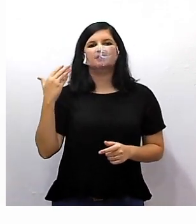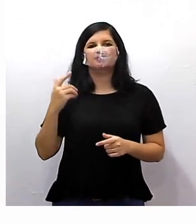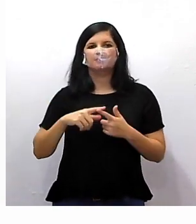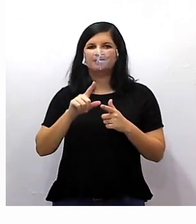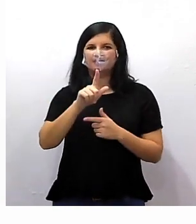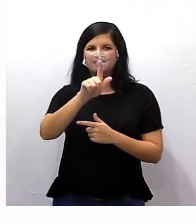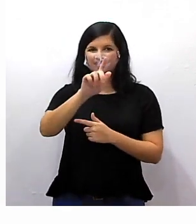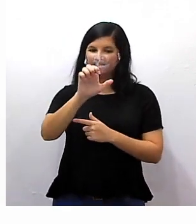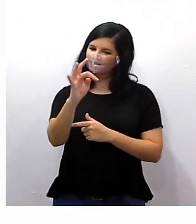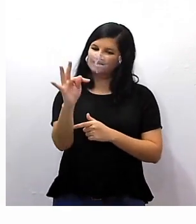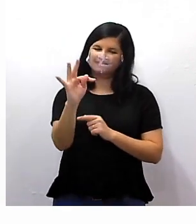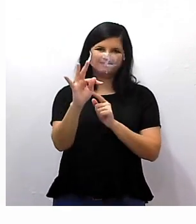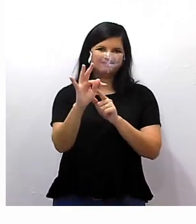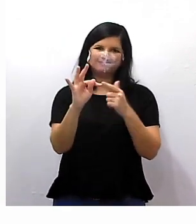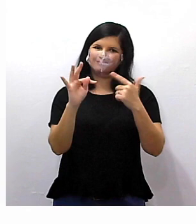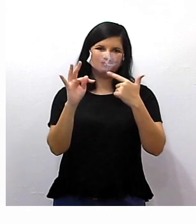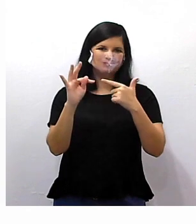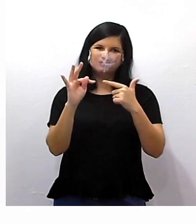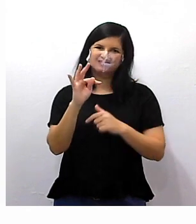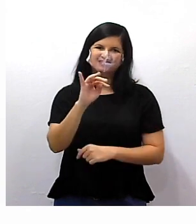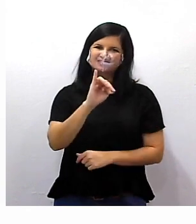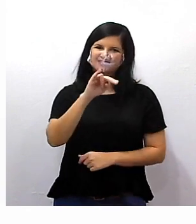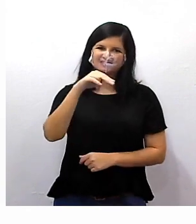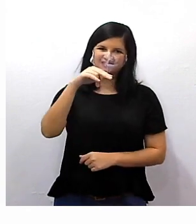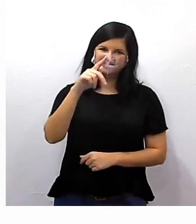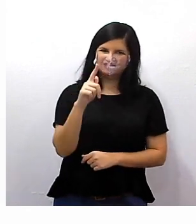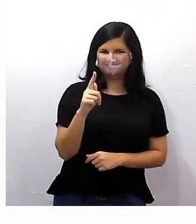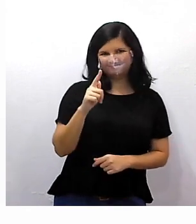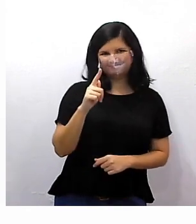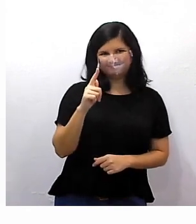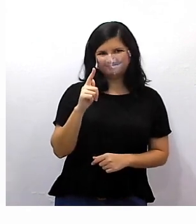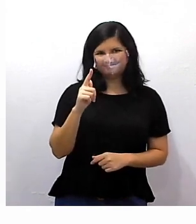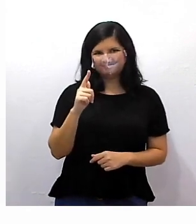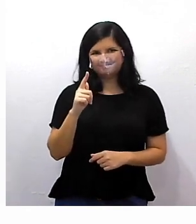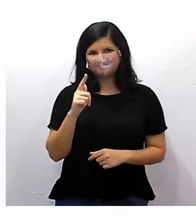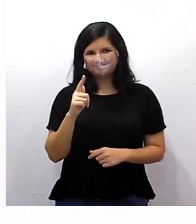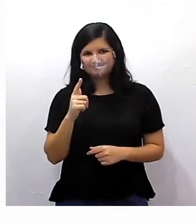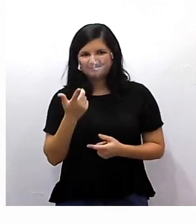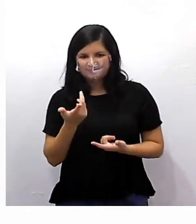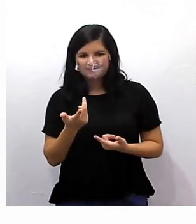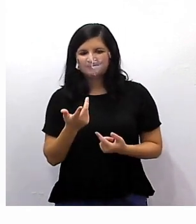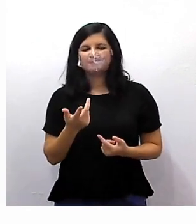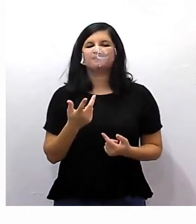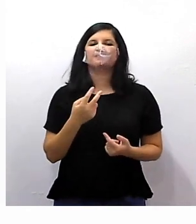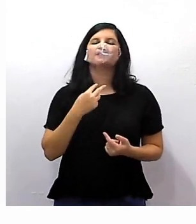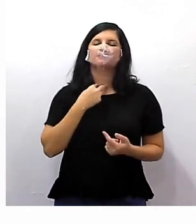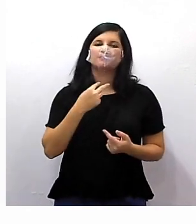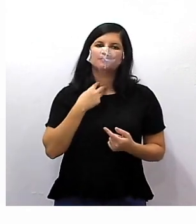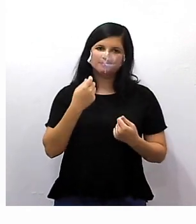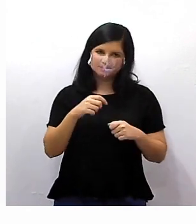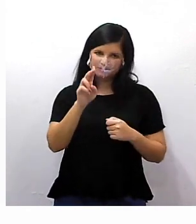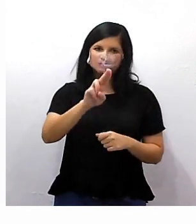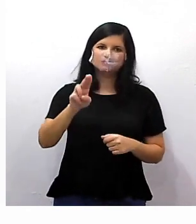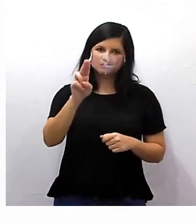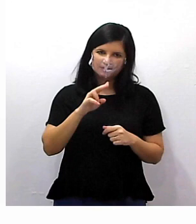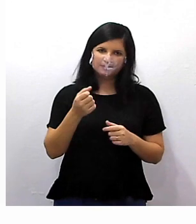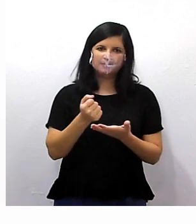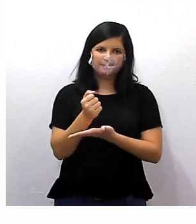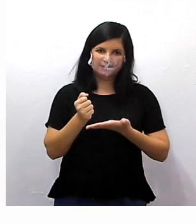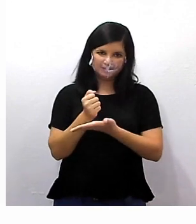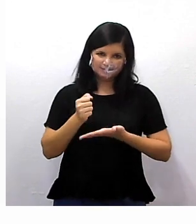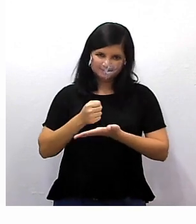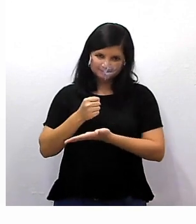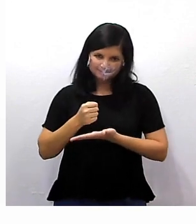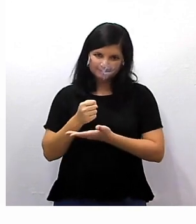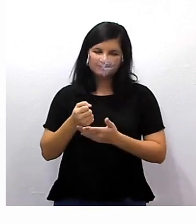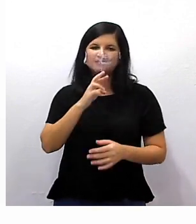o verbo principal, que é o get, ele foi conjugado, ele não pode ser conjugado. Ele tem que ser utilizado na forma base. Então a